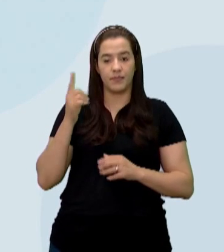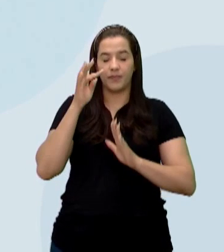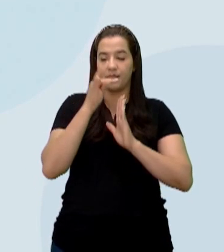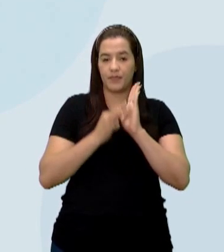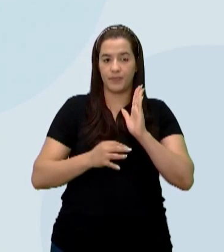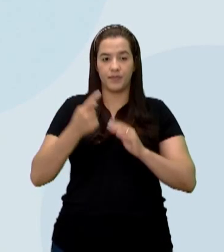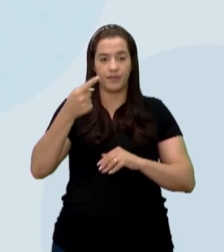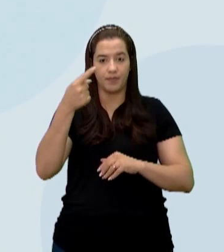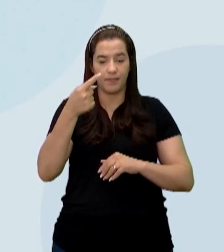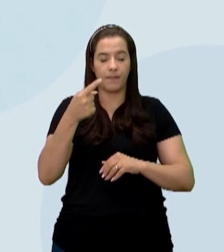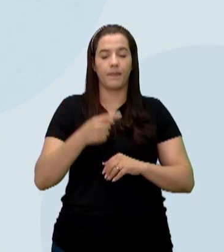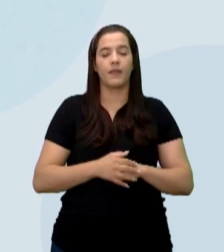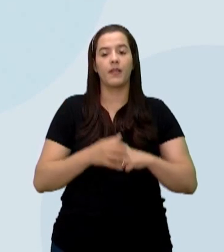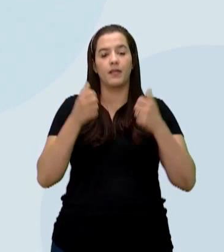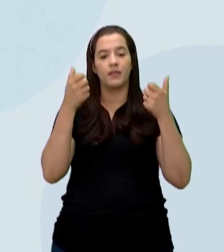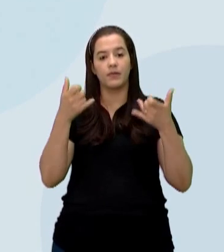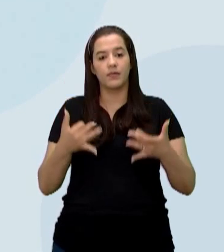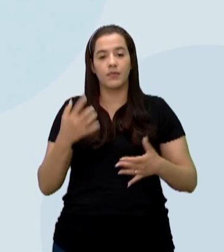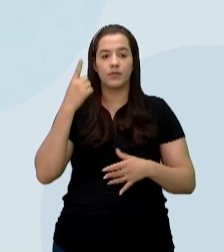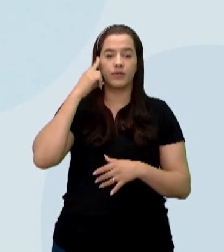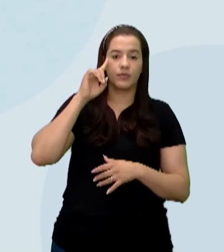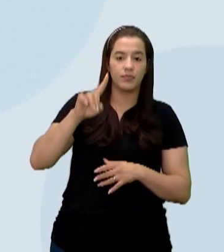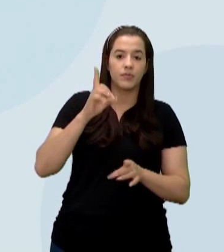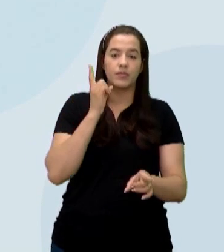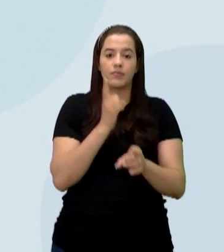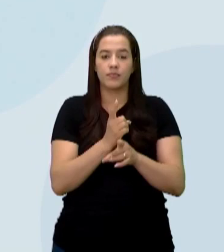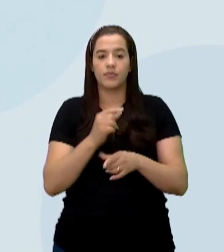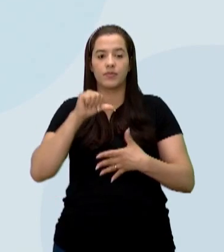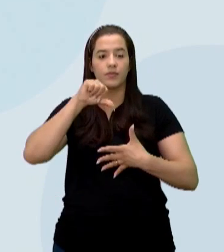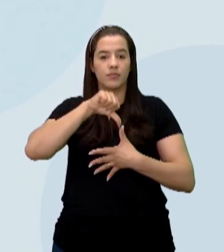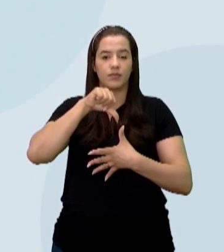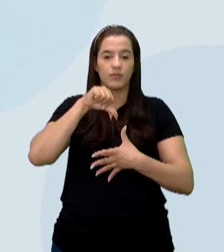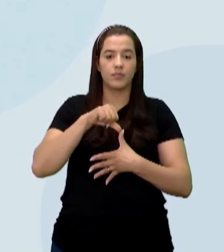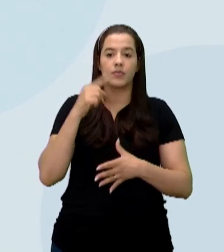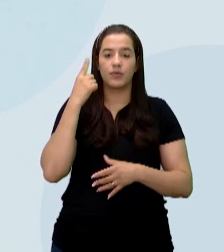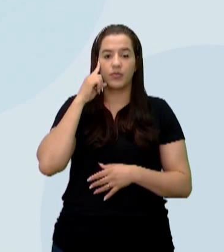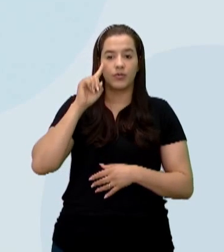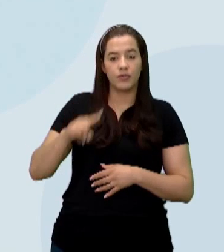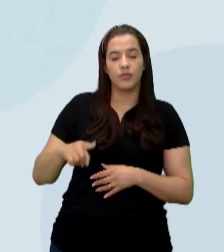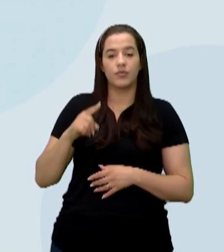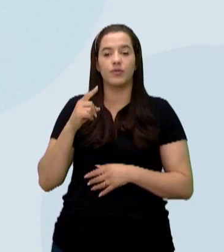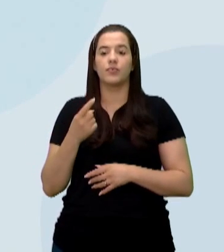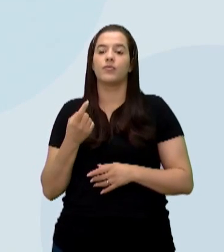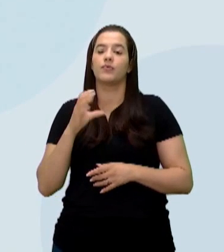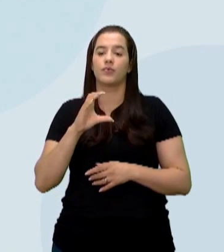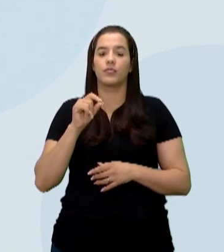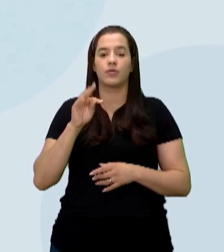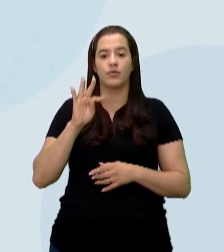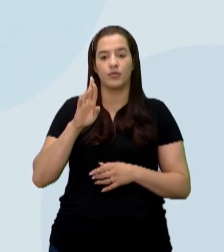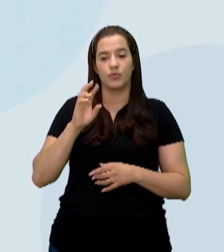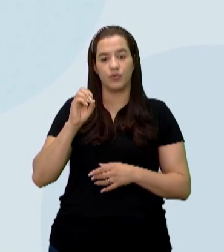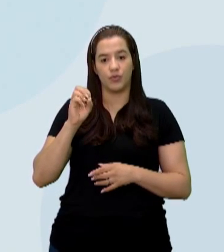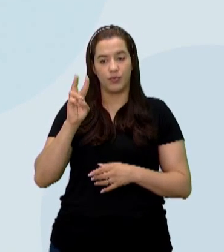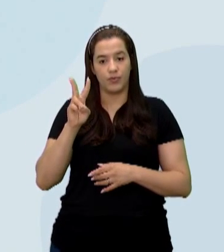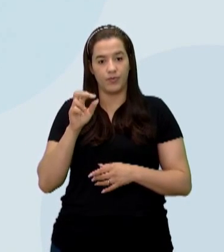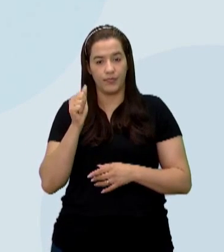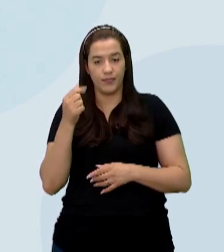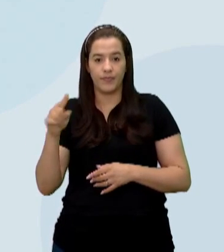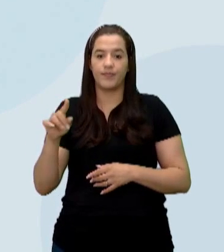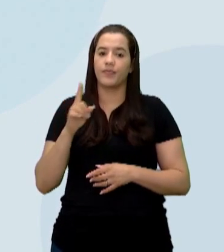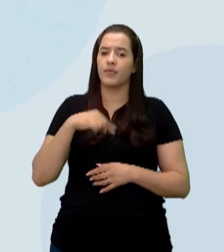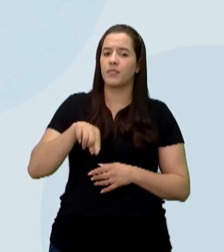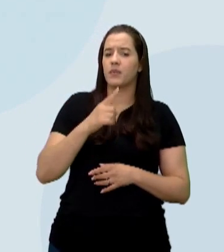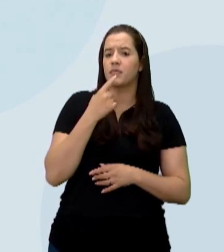só. Começa com uma data, dia do descobrimento da América e dia de Cristóvão Colombo. Mas foi